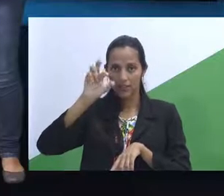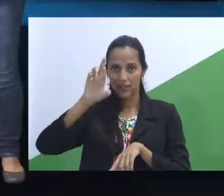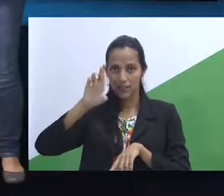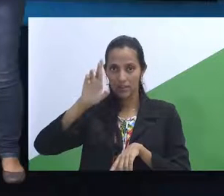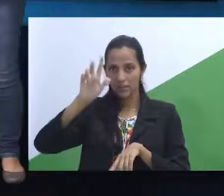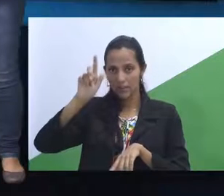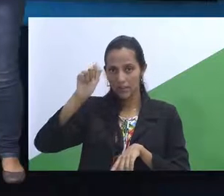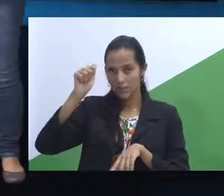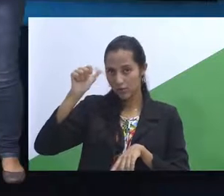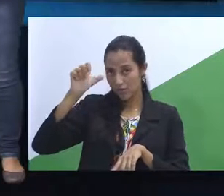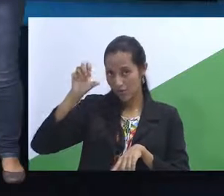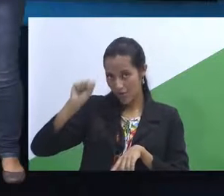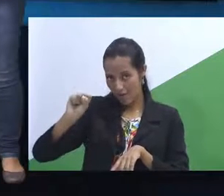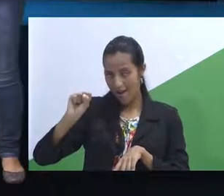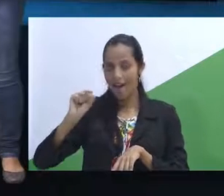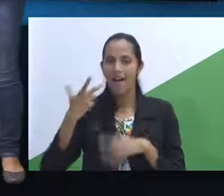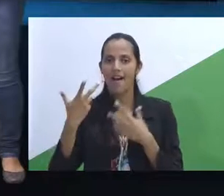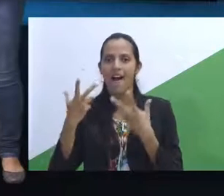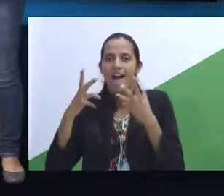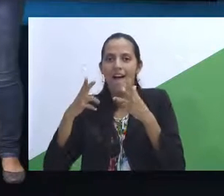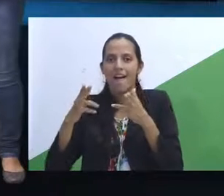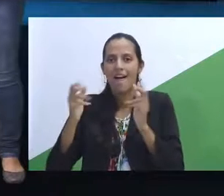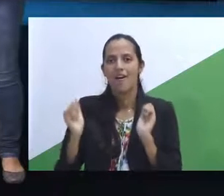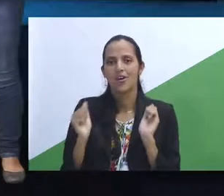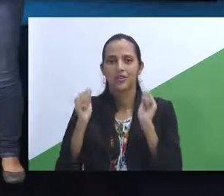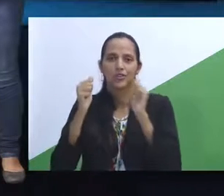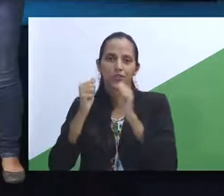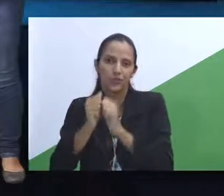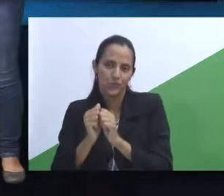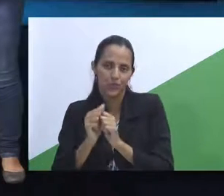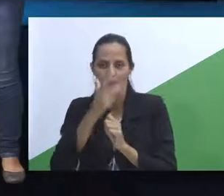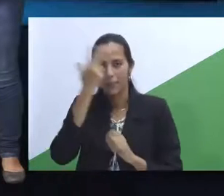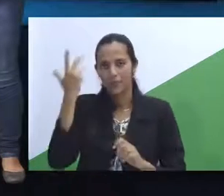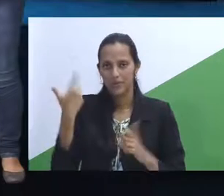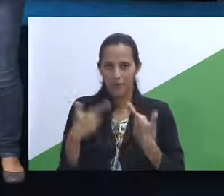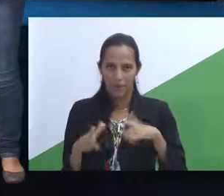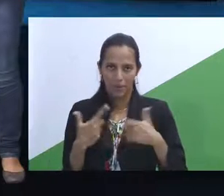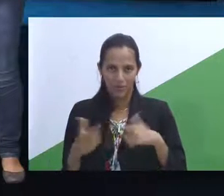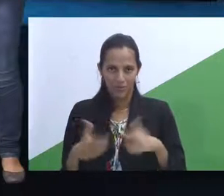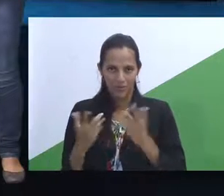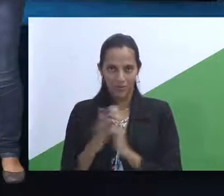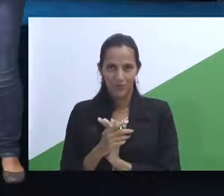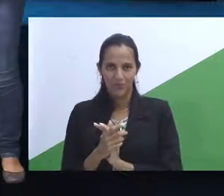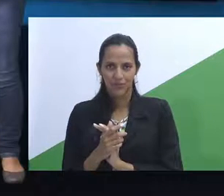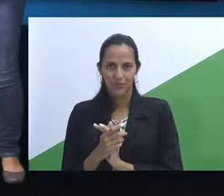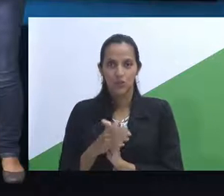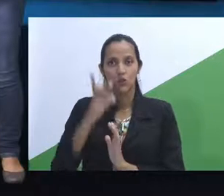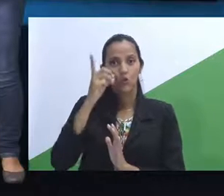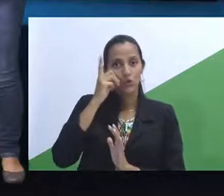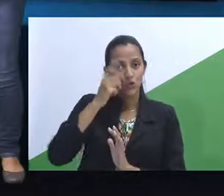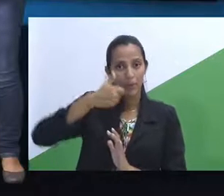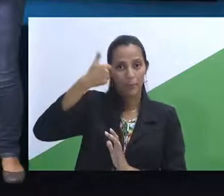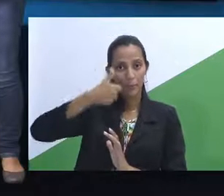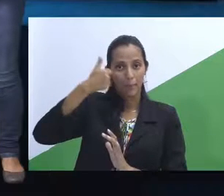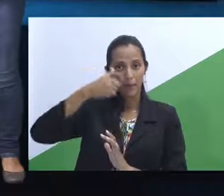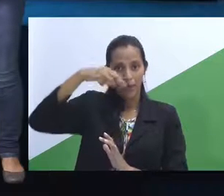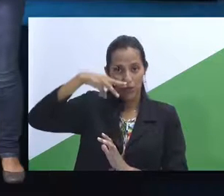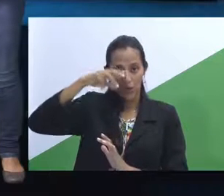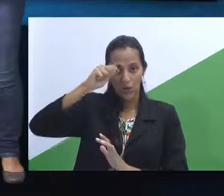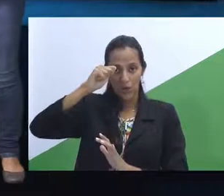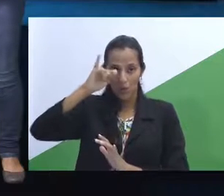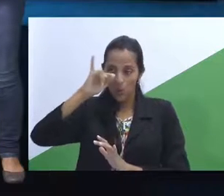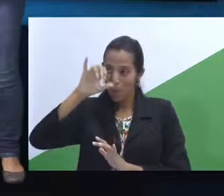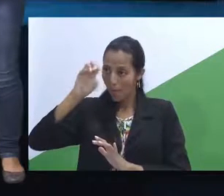vai colocar, então, Getúlio, muito próximo, ali, então, do trabalhador, né, 1º de maio, por exemplo, no Brasil, que